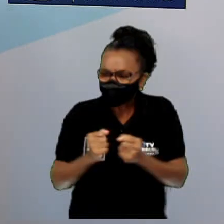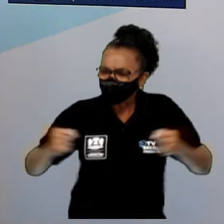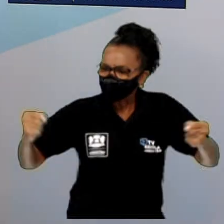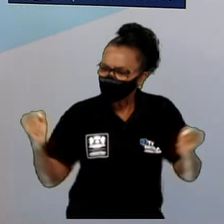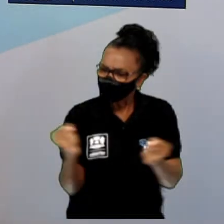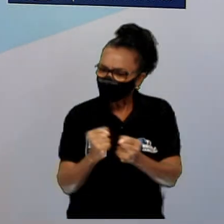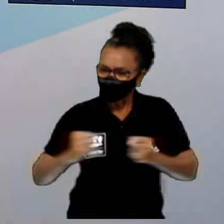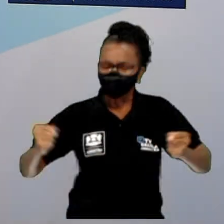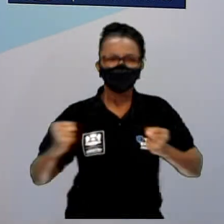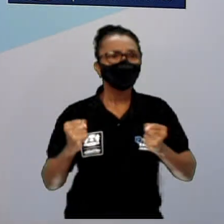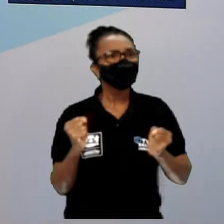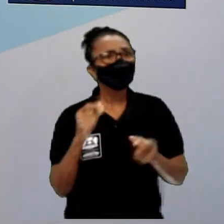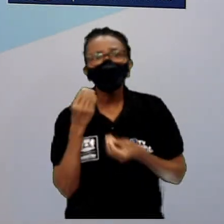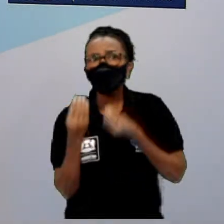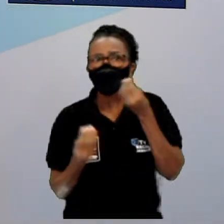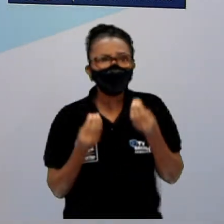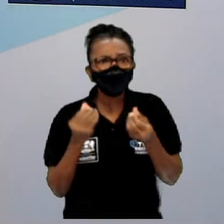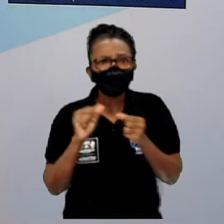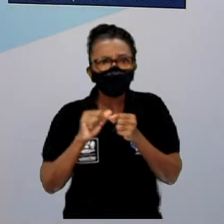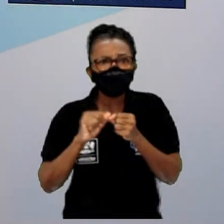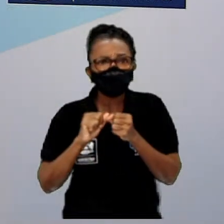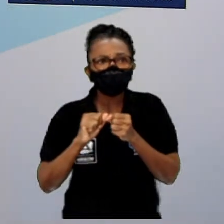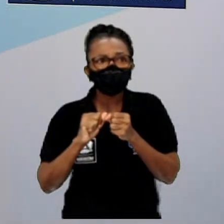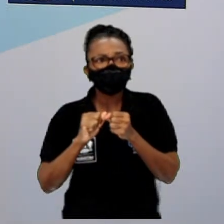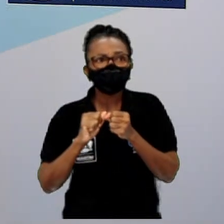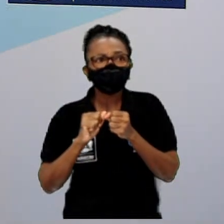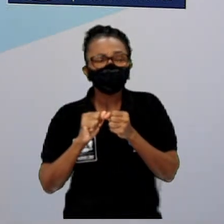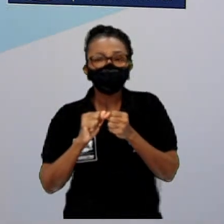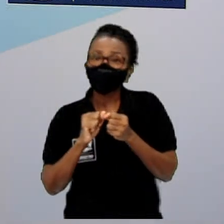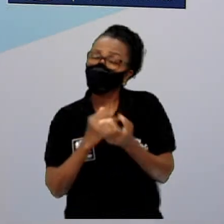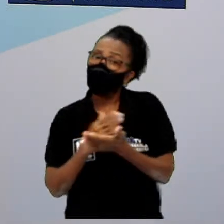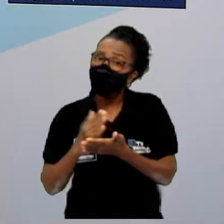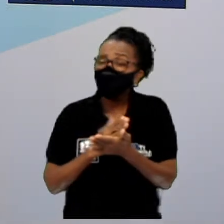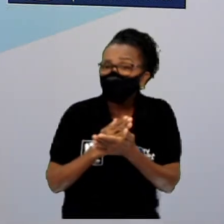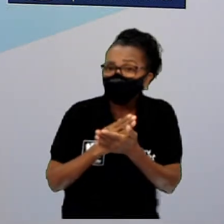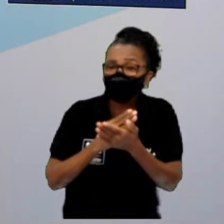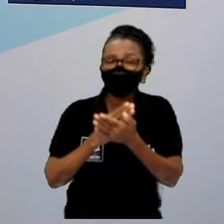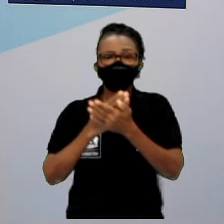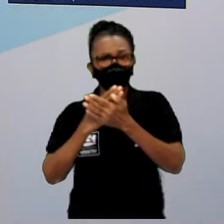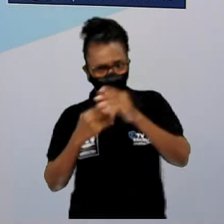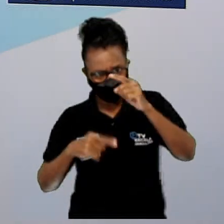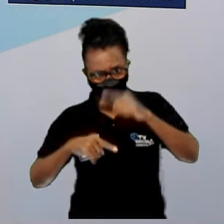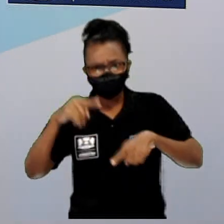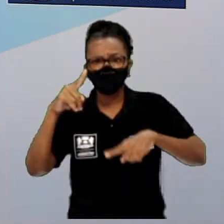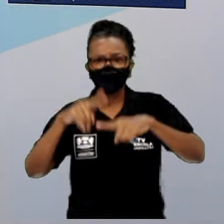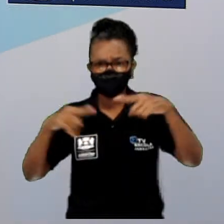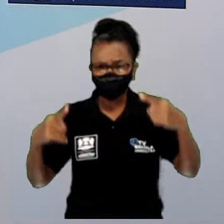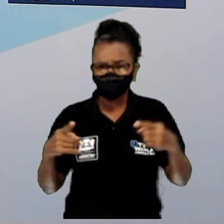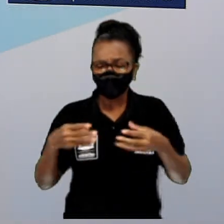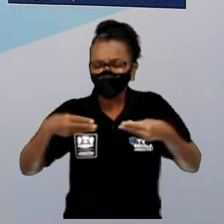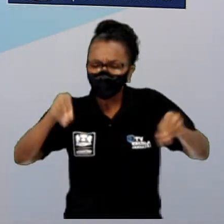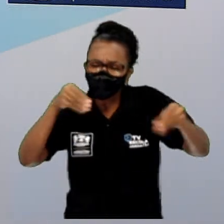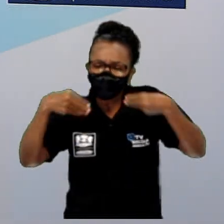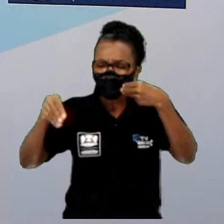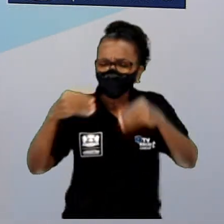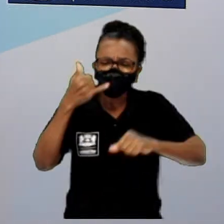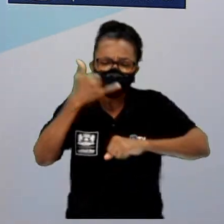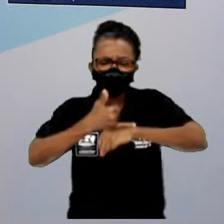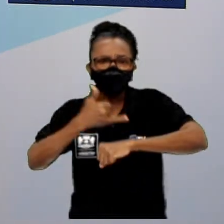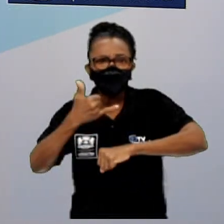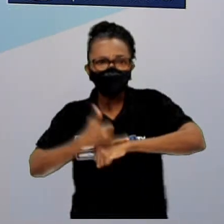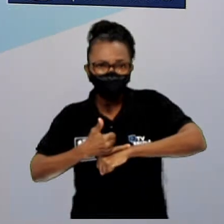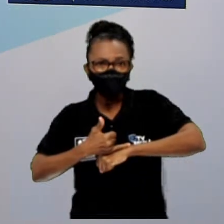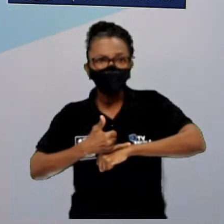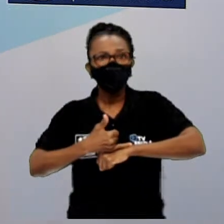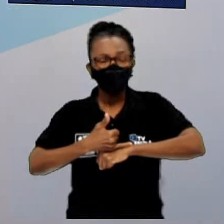sanfona foi confeccionada com o quê? Com algum material que tem plástico, que tem ferro, não